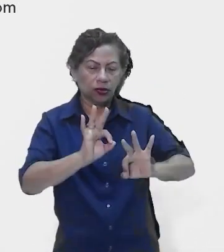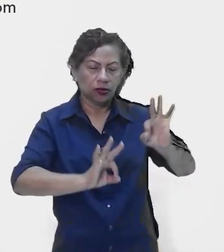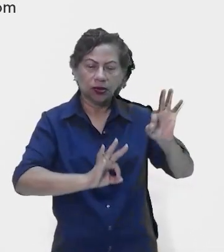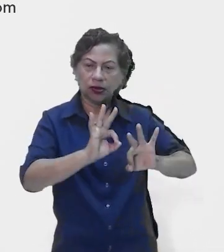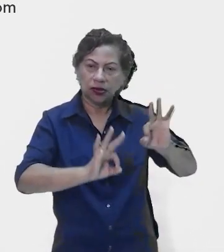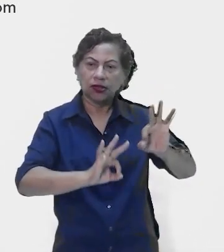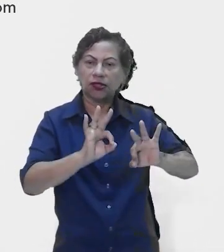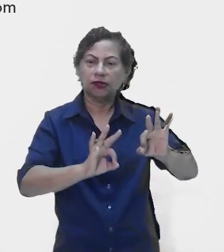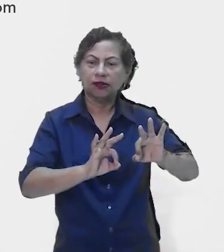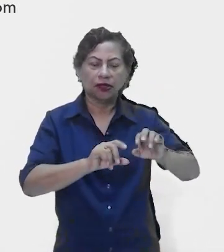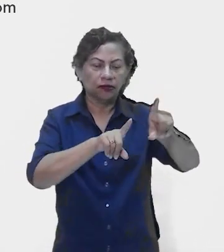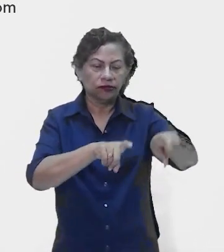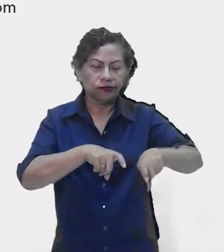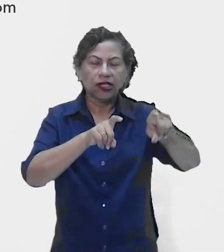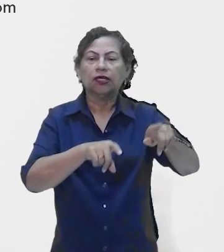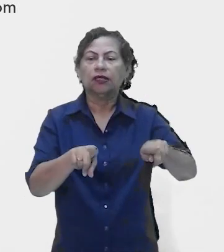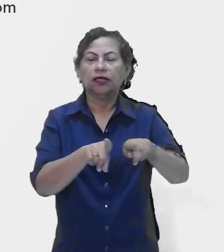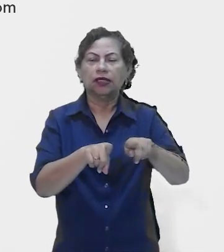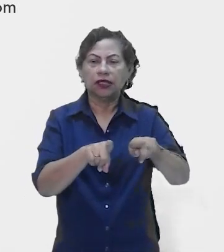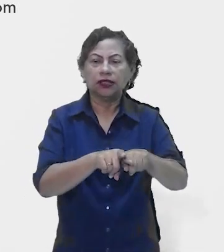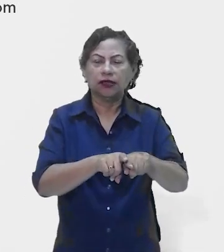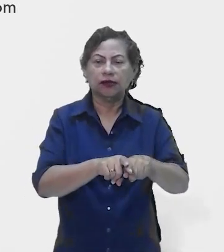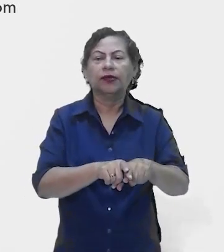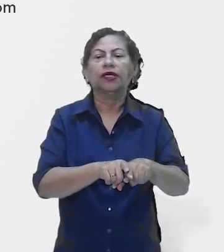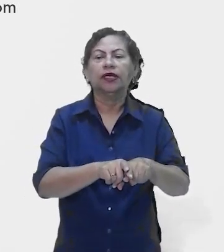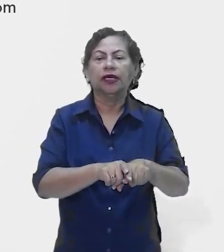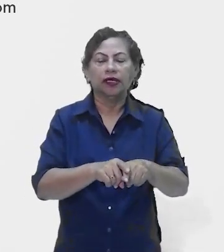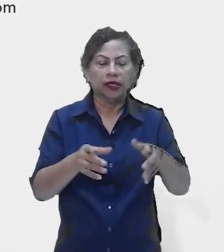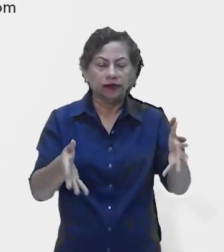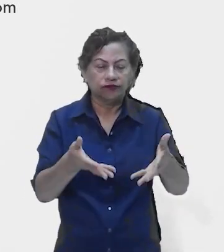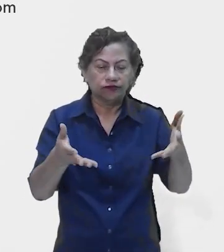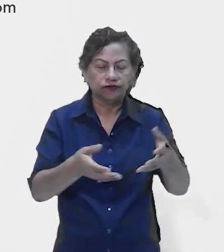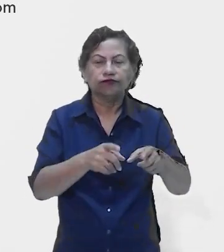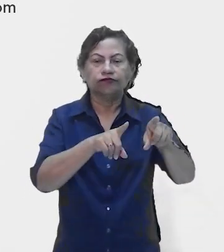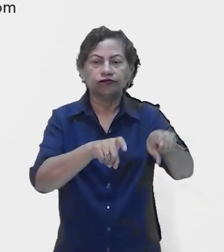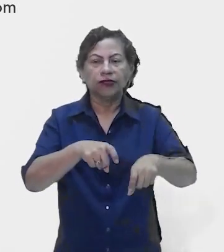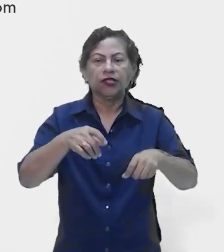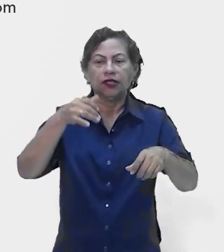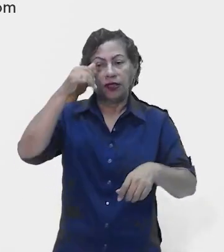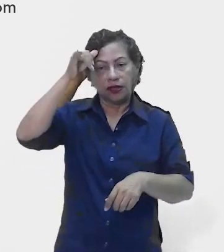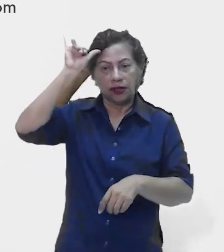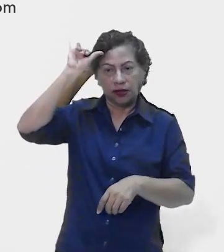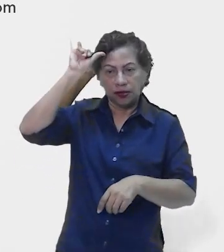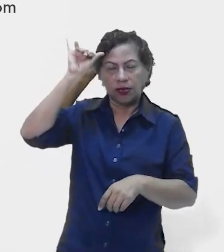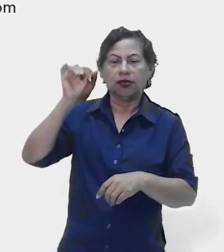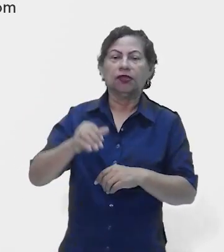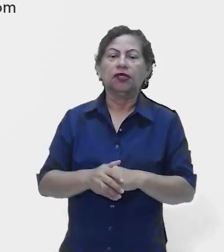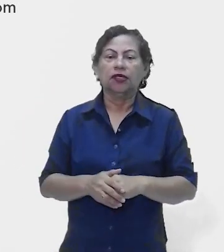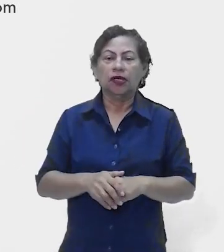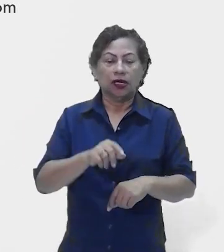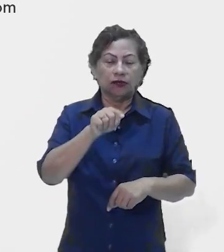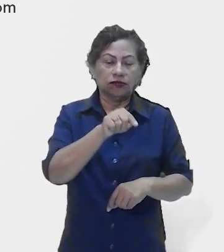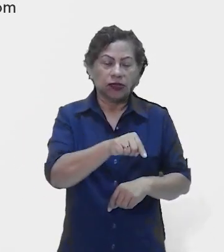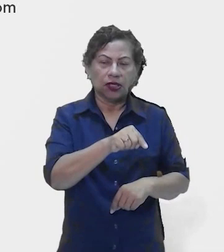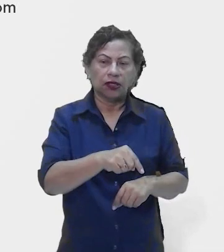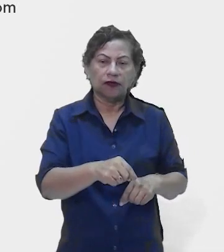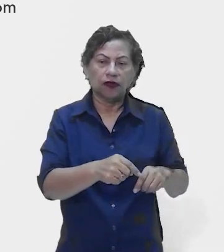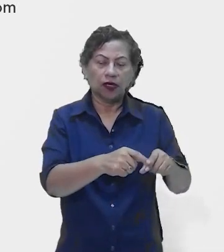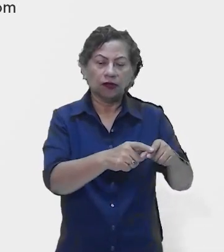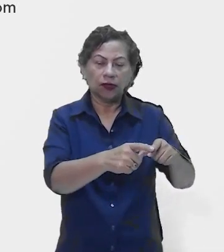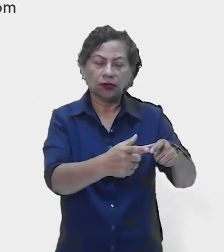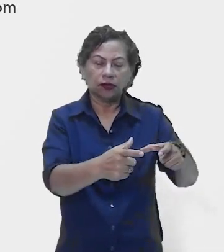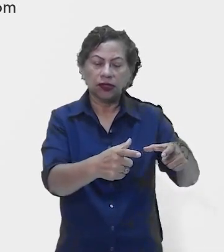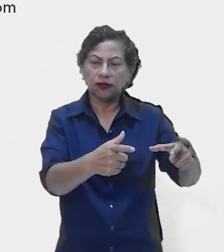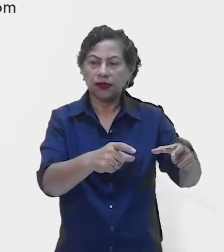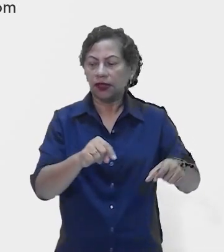pecuarista. E a partir do momento que o campo foi se modernizando, a gente vai ver agora que as cidades,